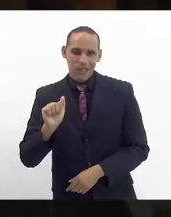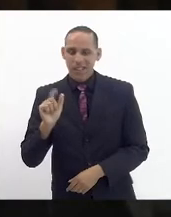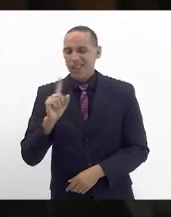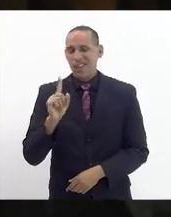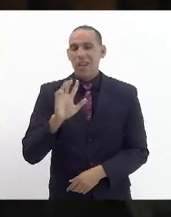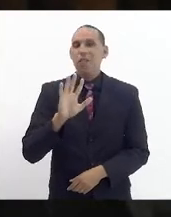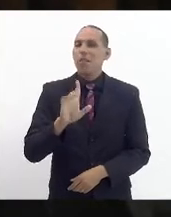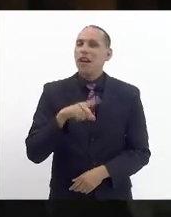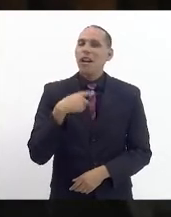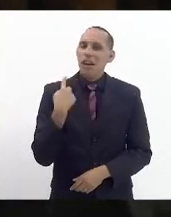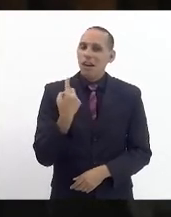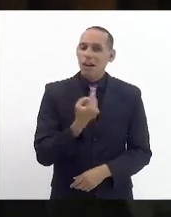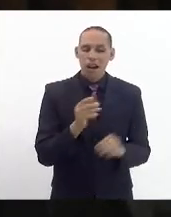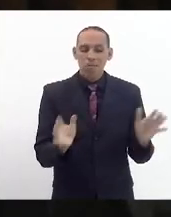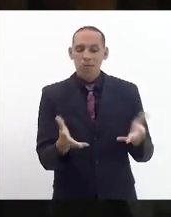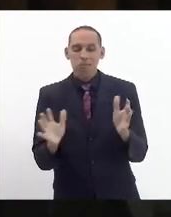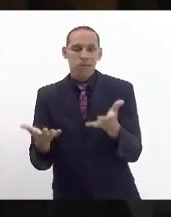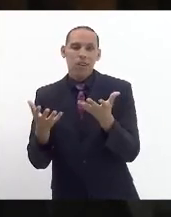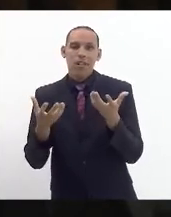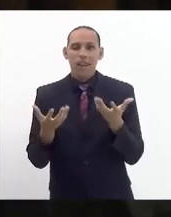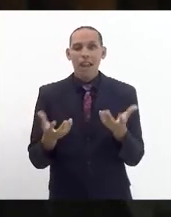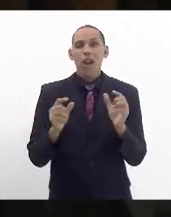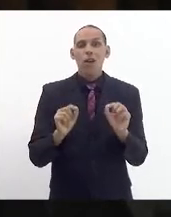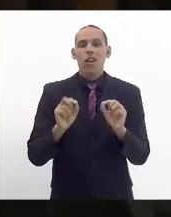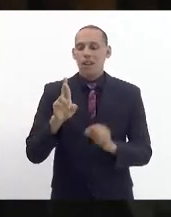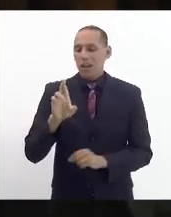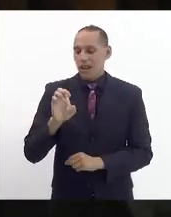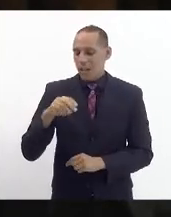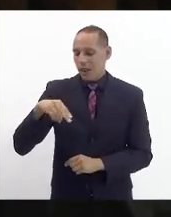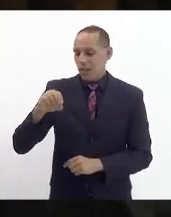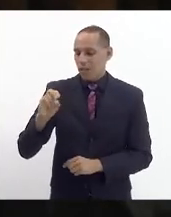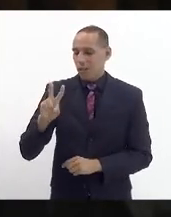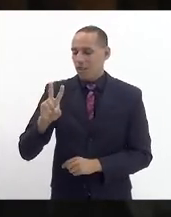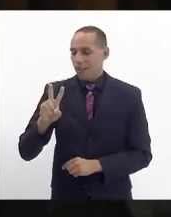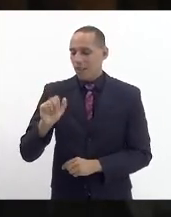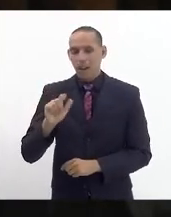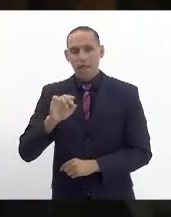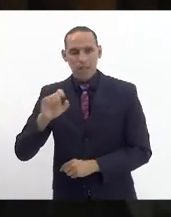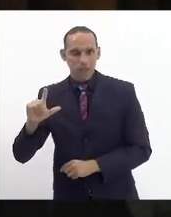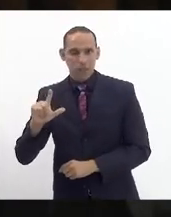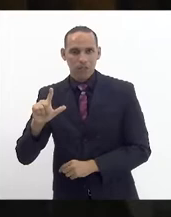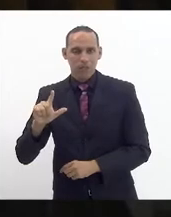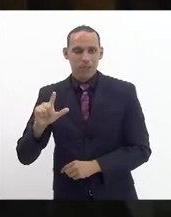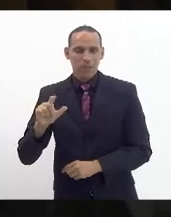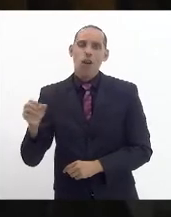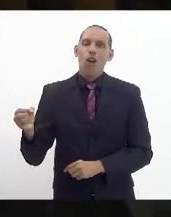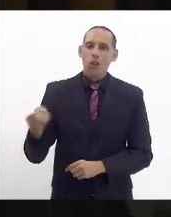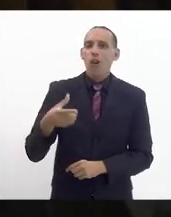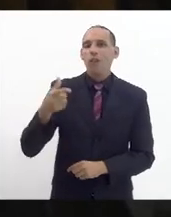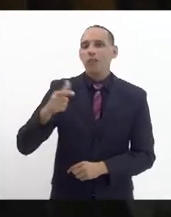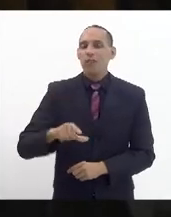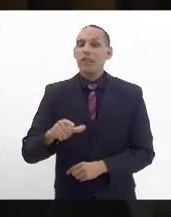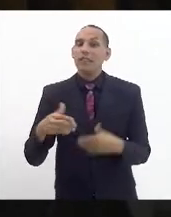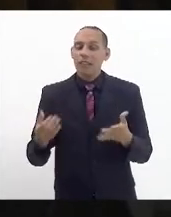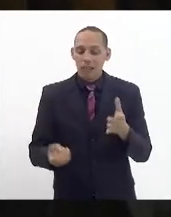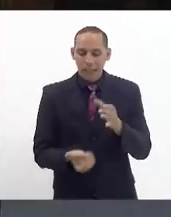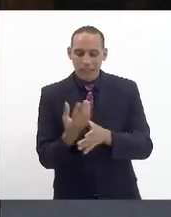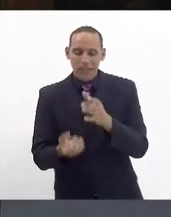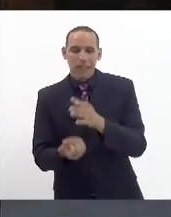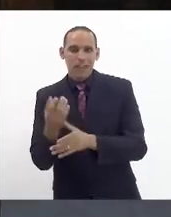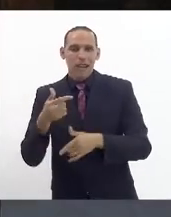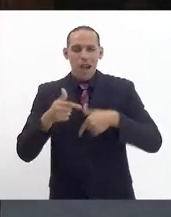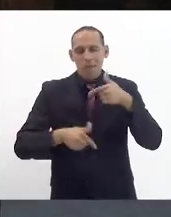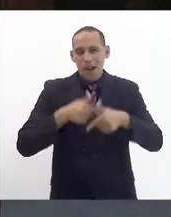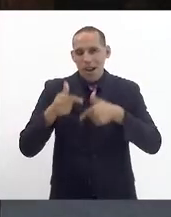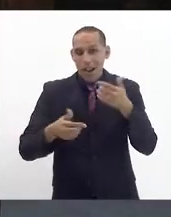queremos estimular o renovável. Dito isso, André, presidente, tudo que for para criar emprego nessa altura do